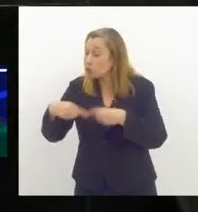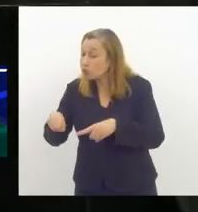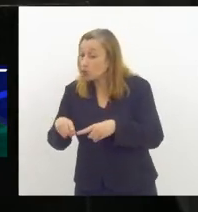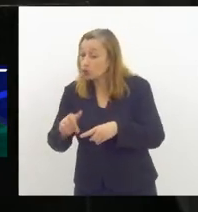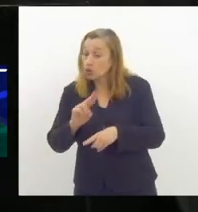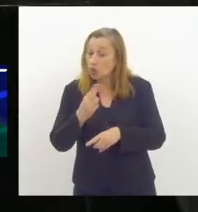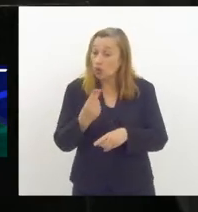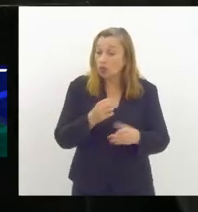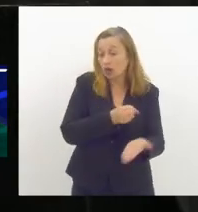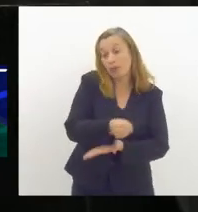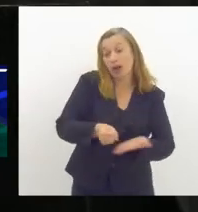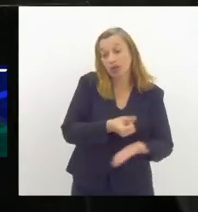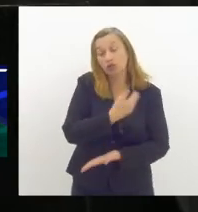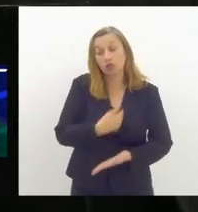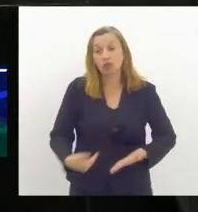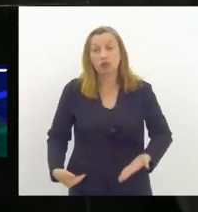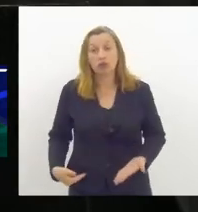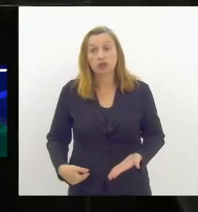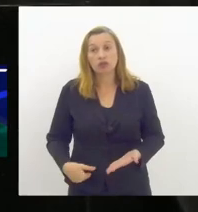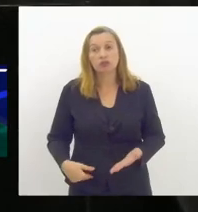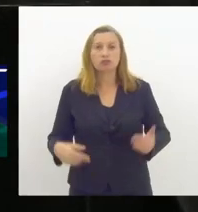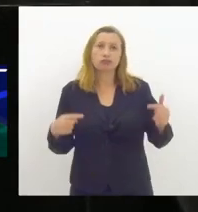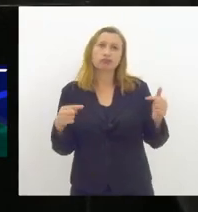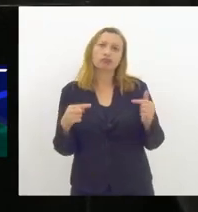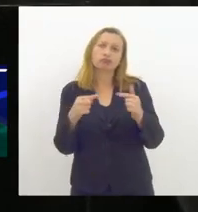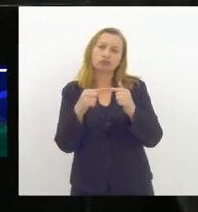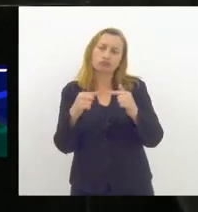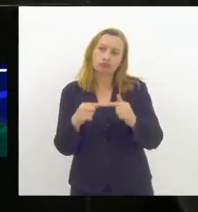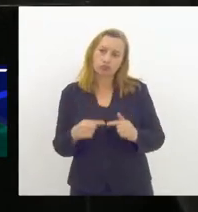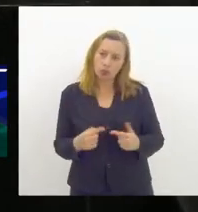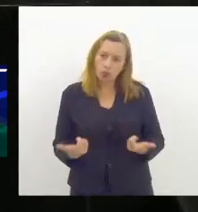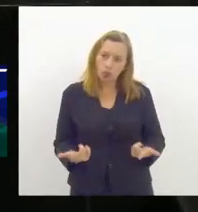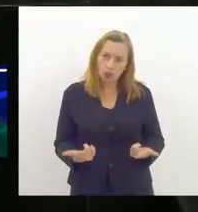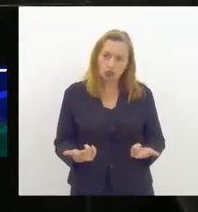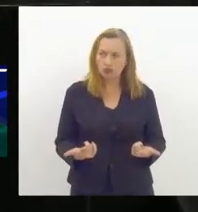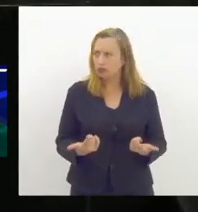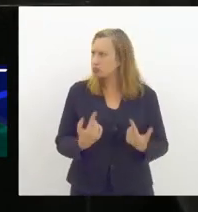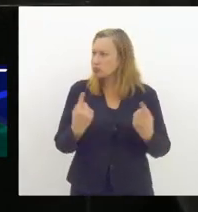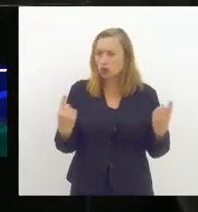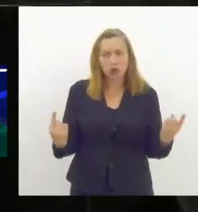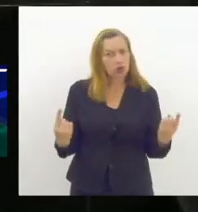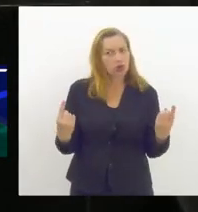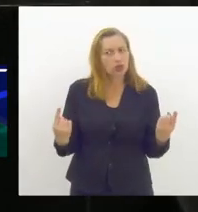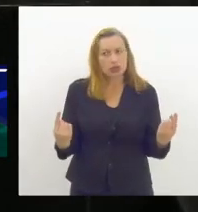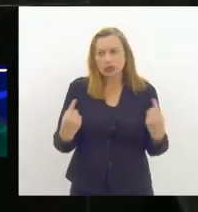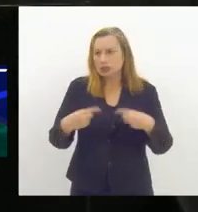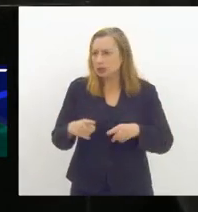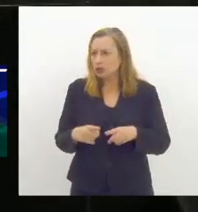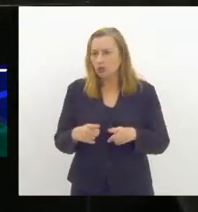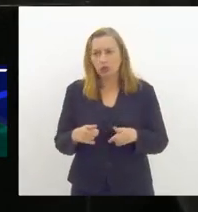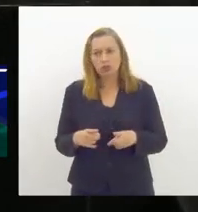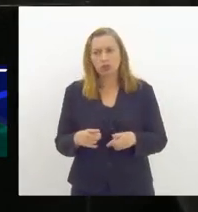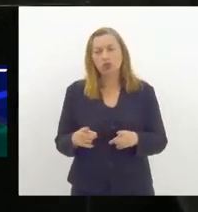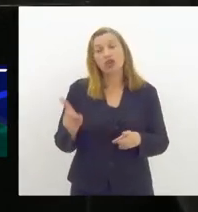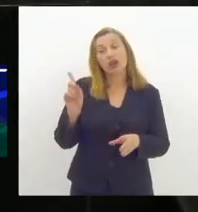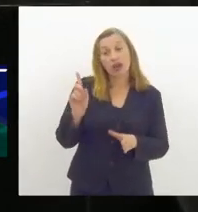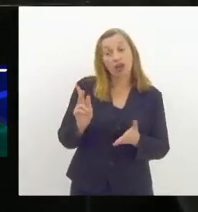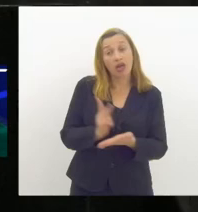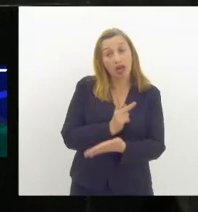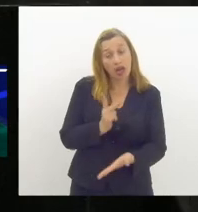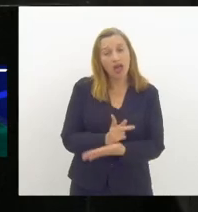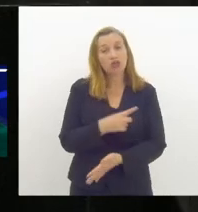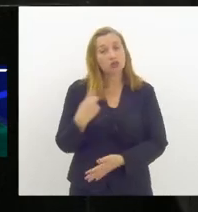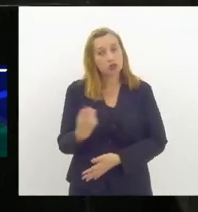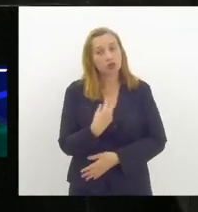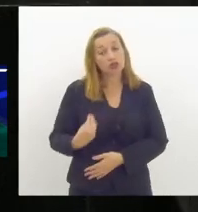seja da base do Governo está de acordo com o que é de errado todos nós estamos